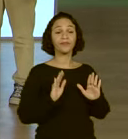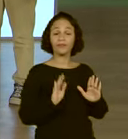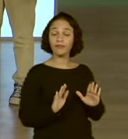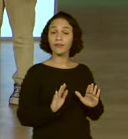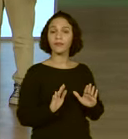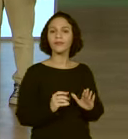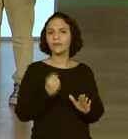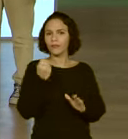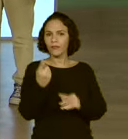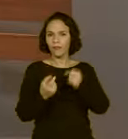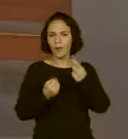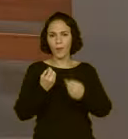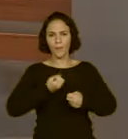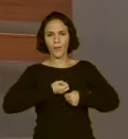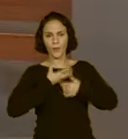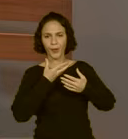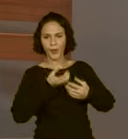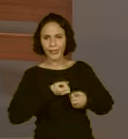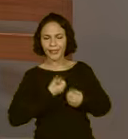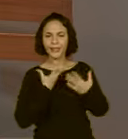Alguns poetas e alguns